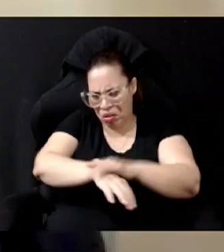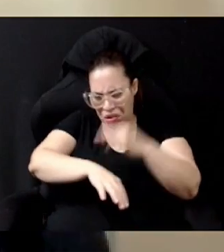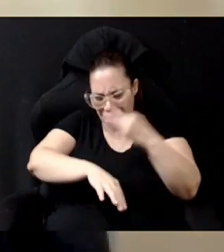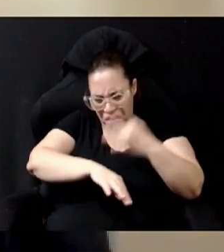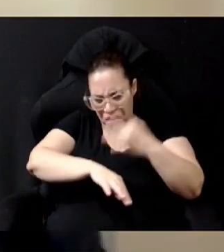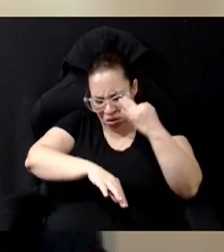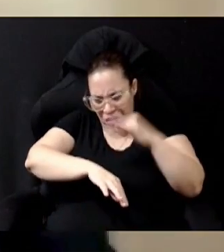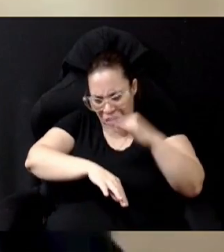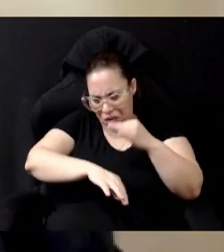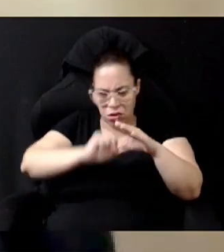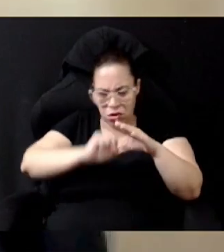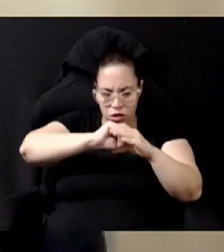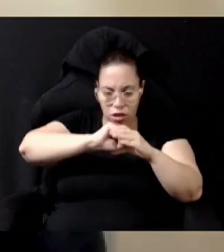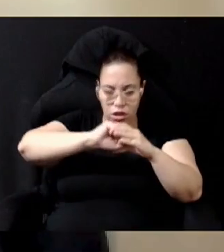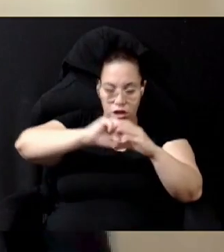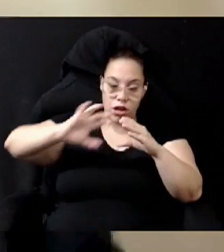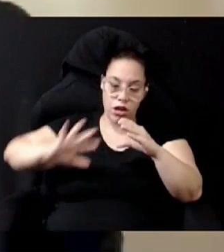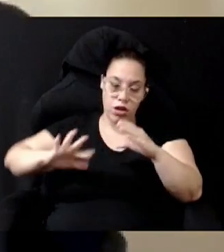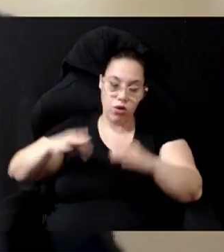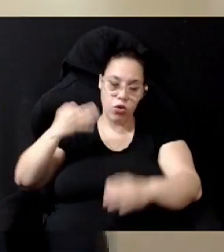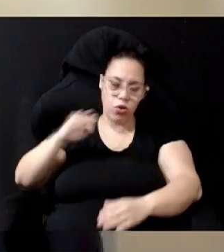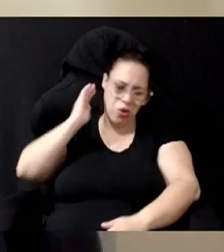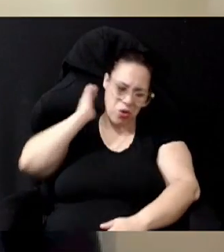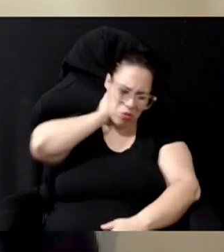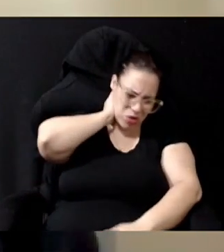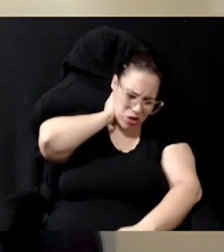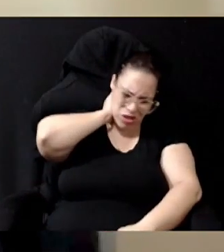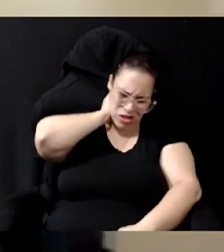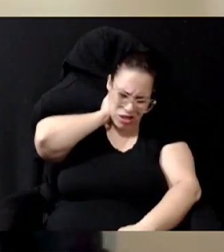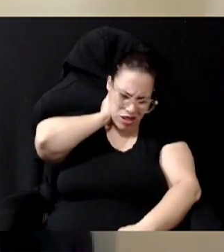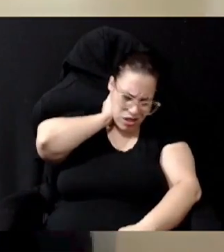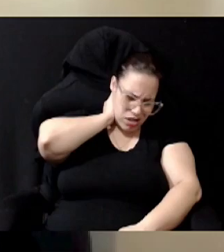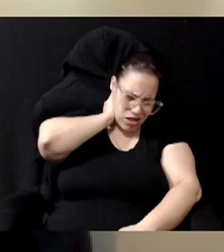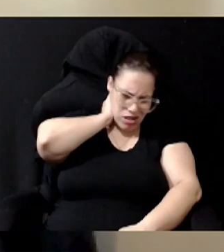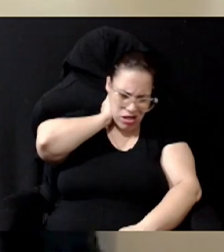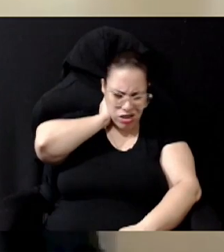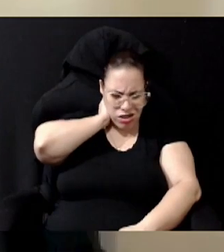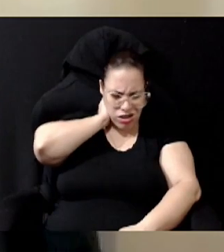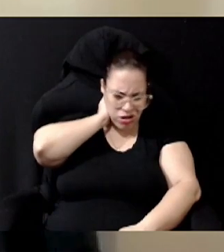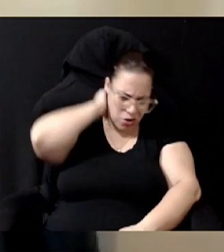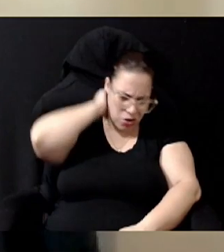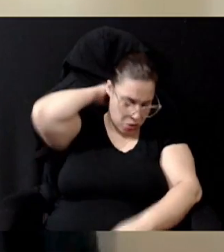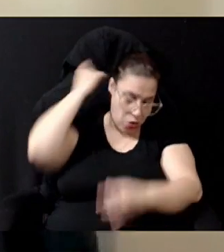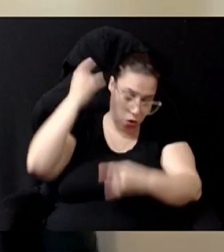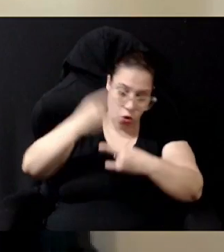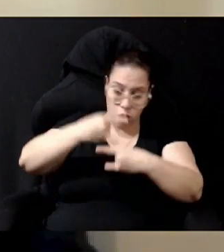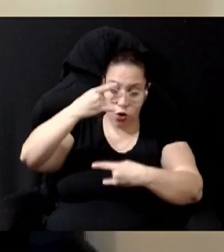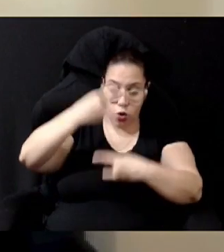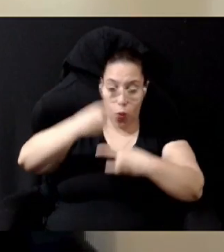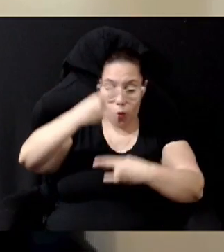caracteristicamente dor no pescoço, ou dor na região lombar do corpo,